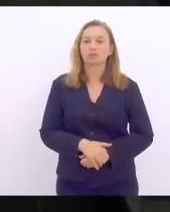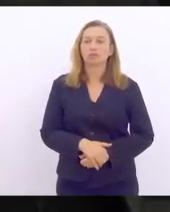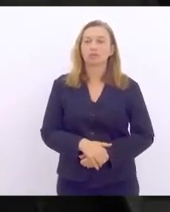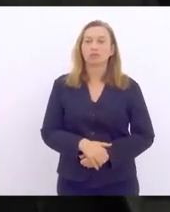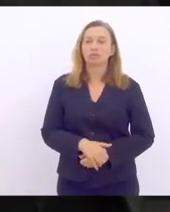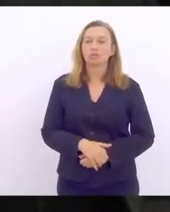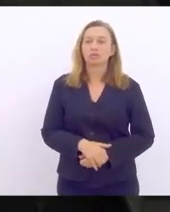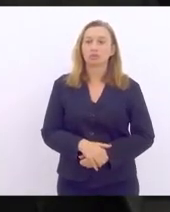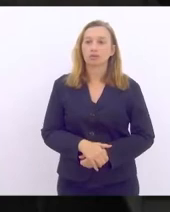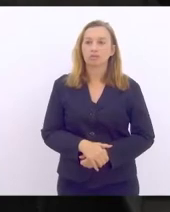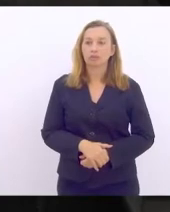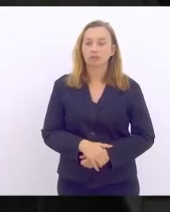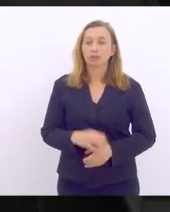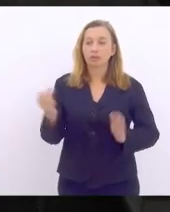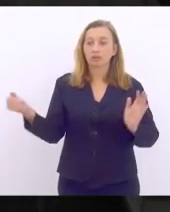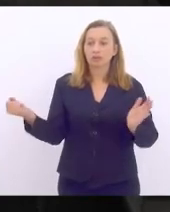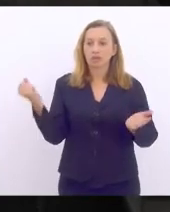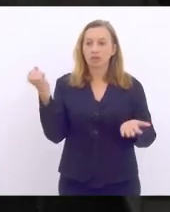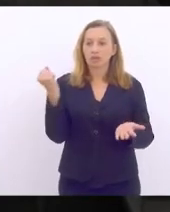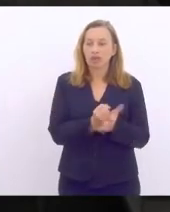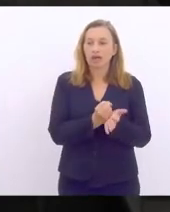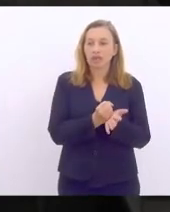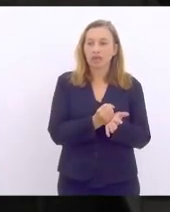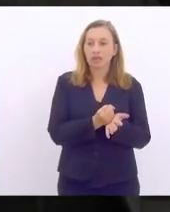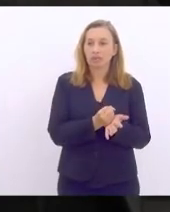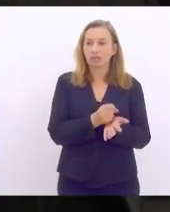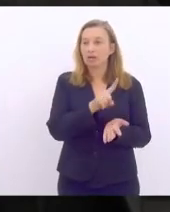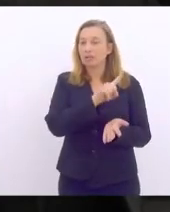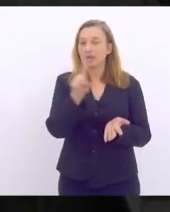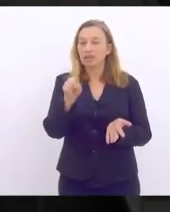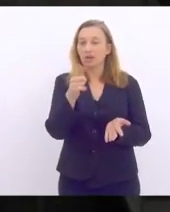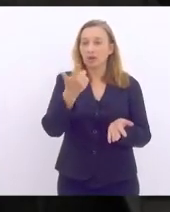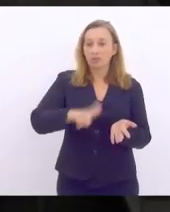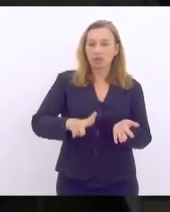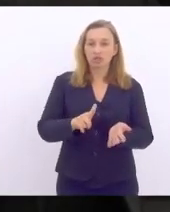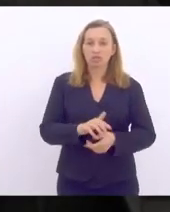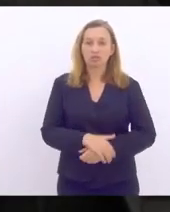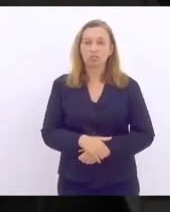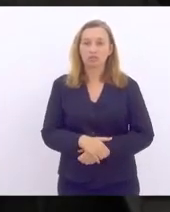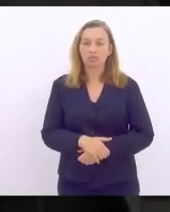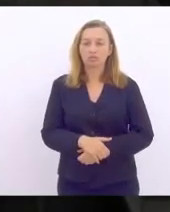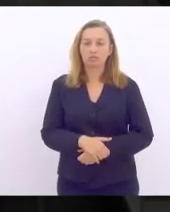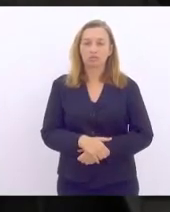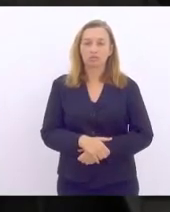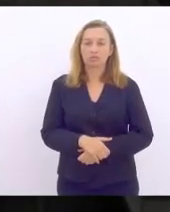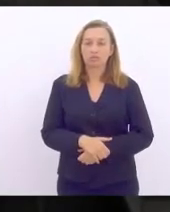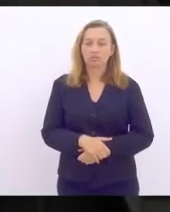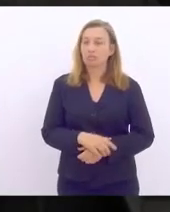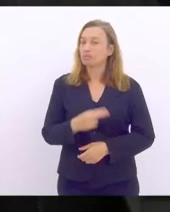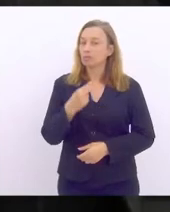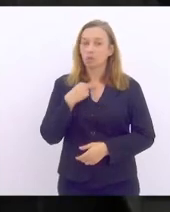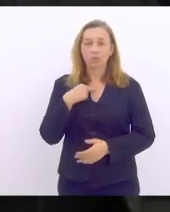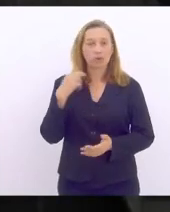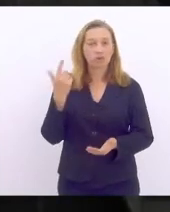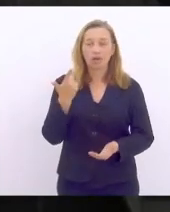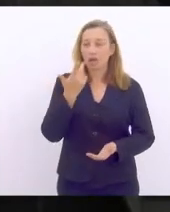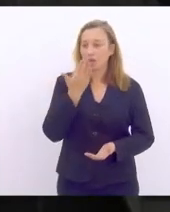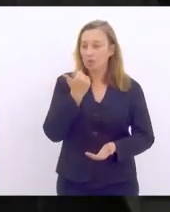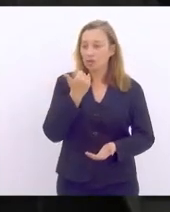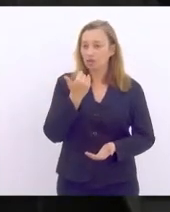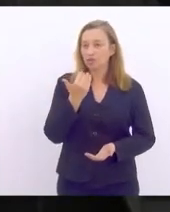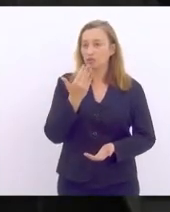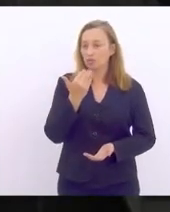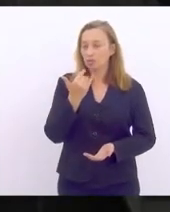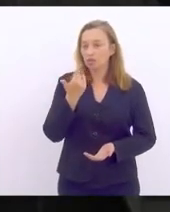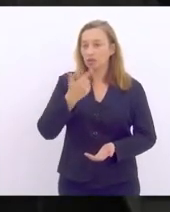e carimbo para não repetir carimbo para ninguém repetir a